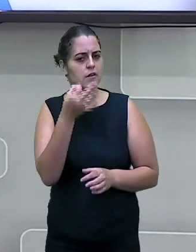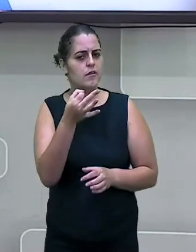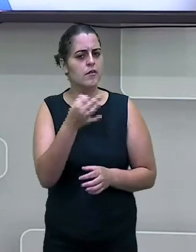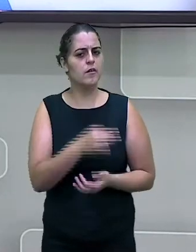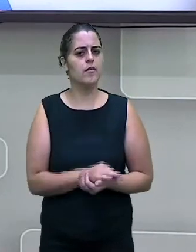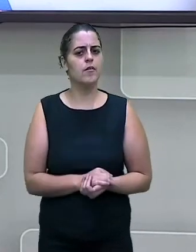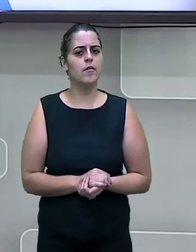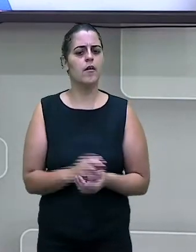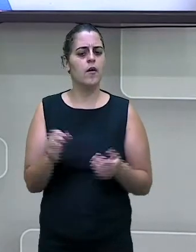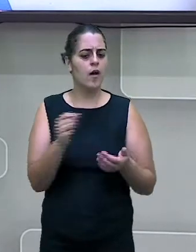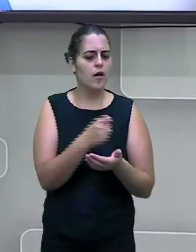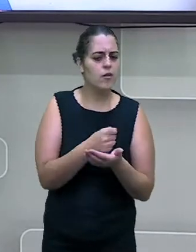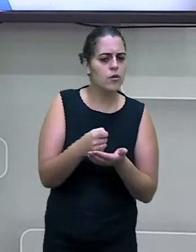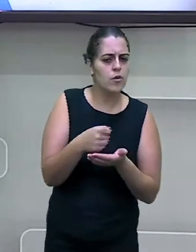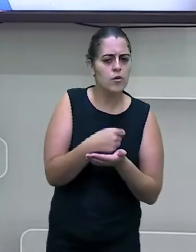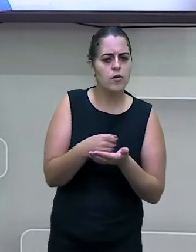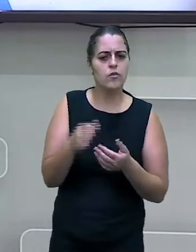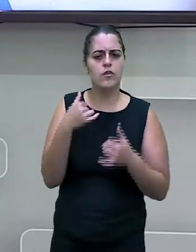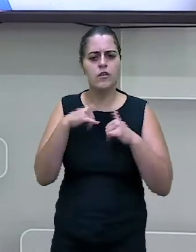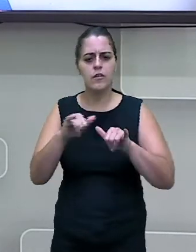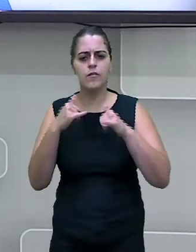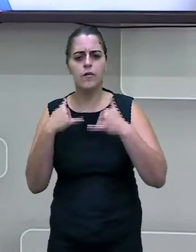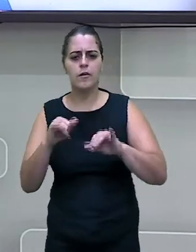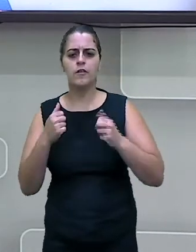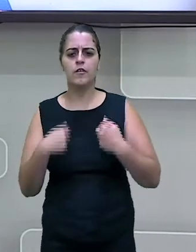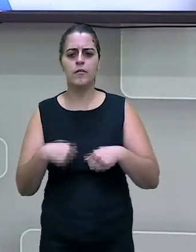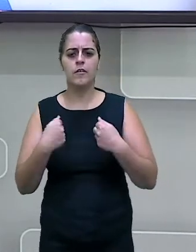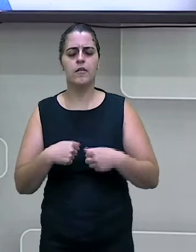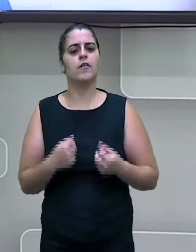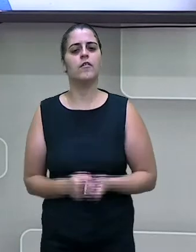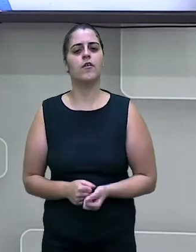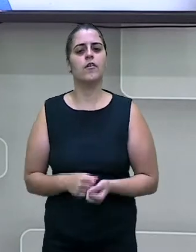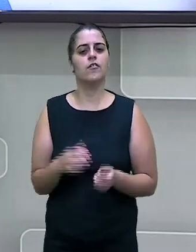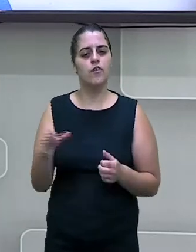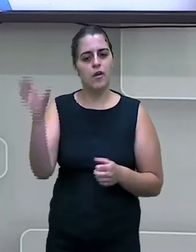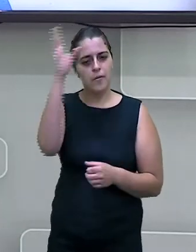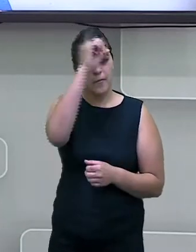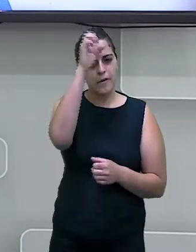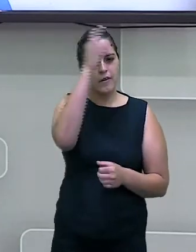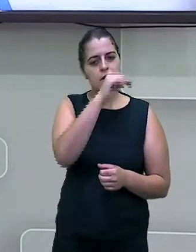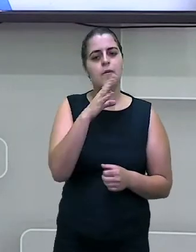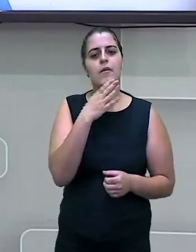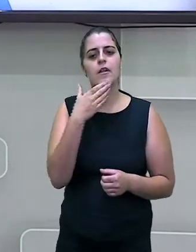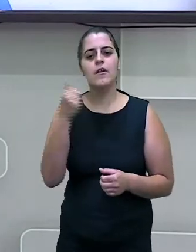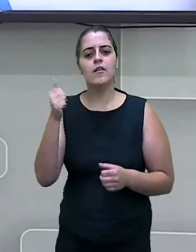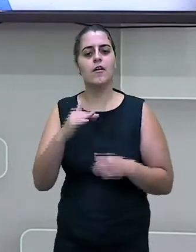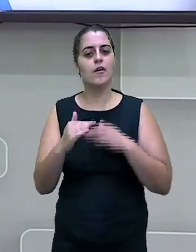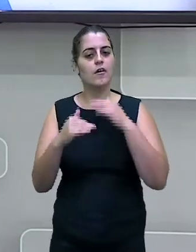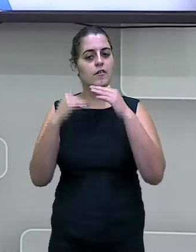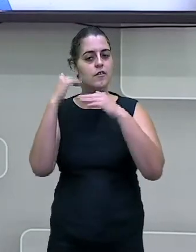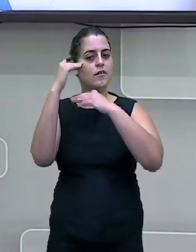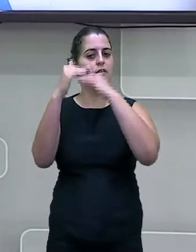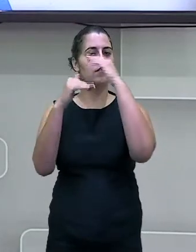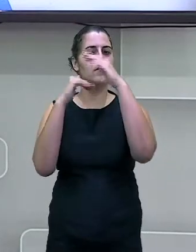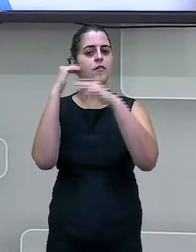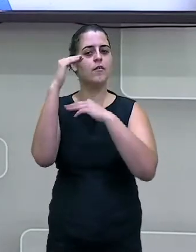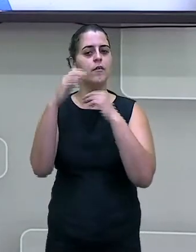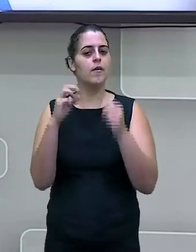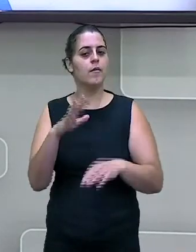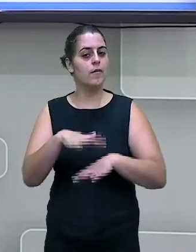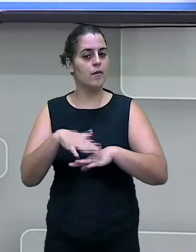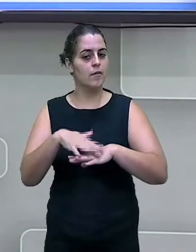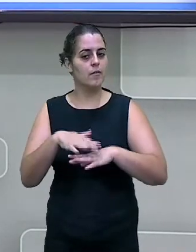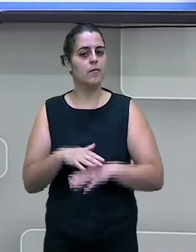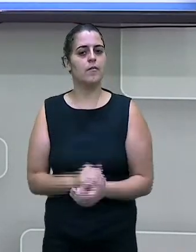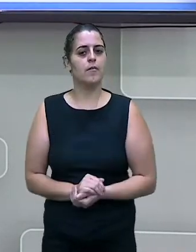atenção, anote aí todas as informações necessárias para que a gente saia aqui super inteligente com esta operação da